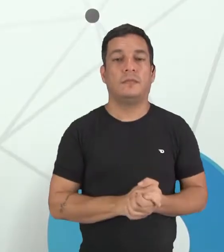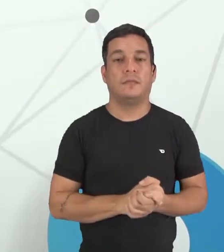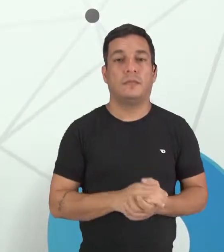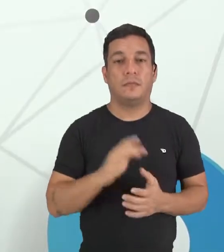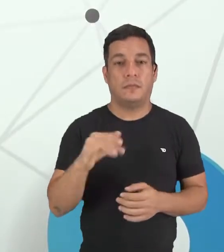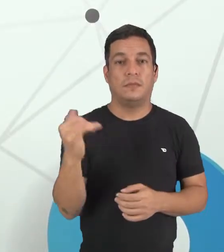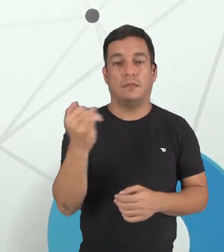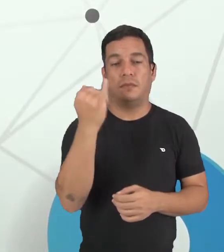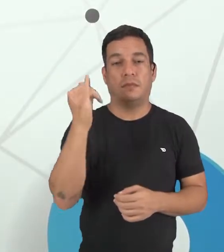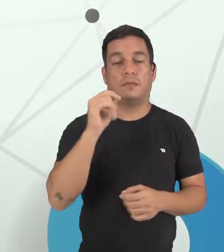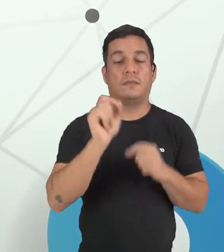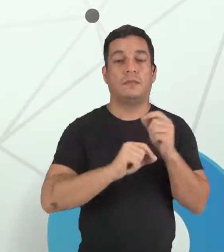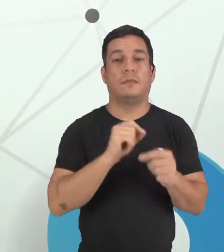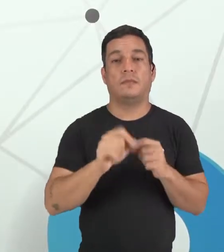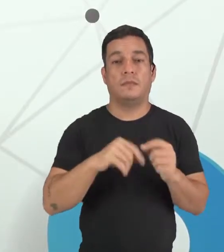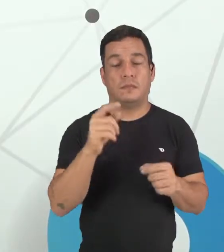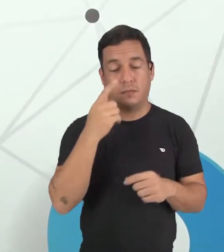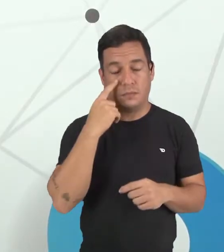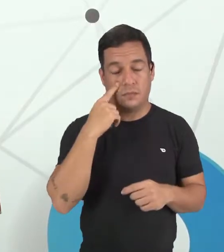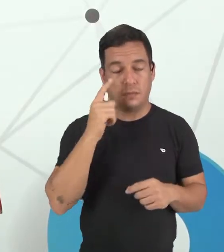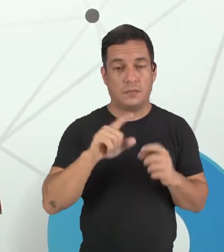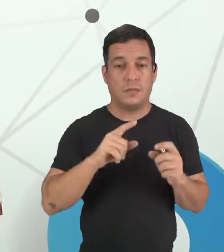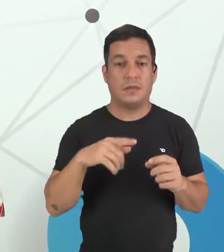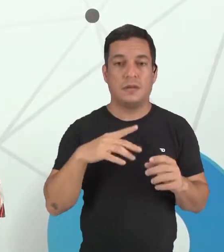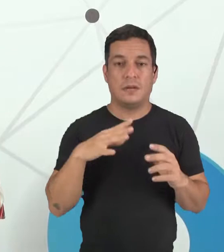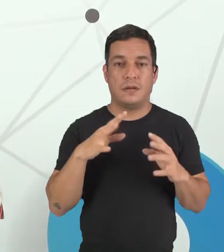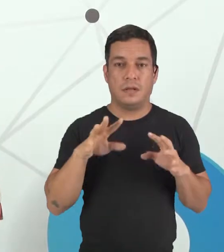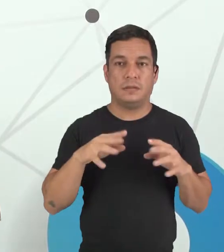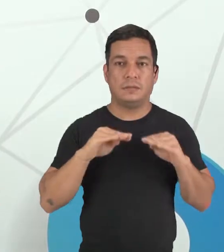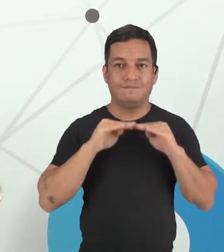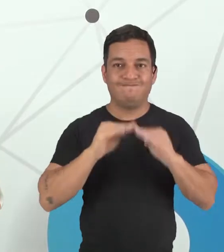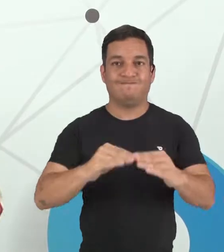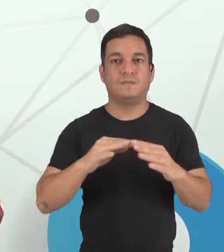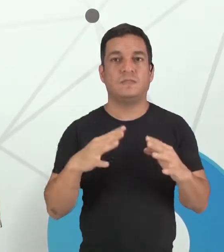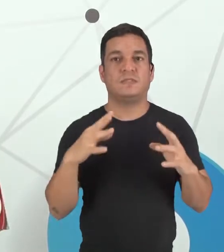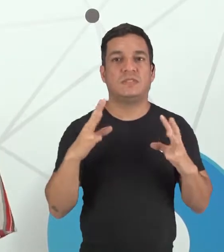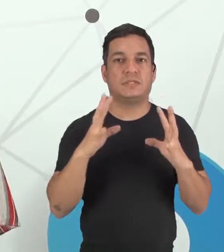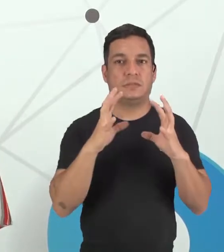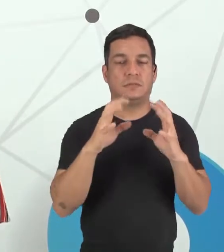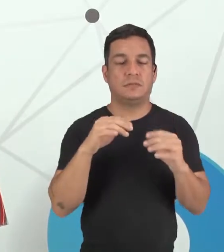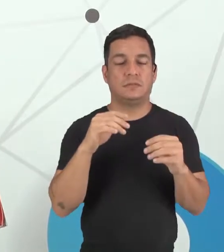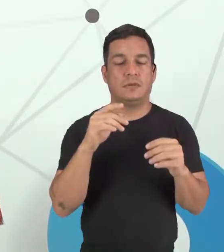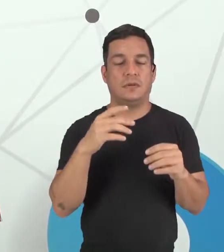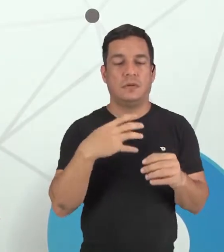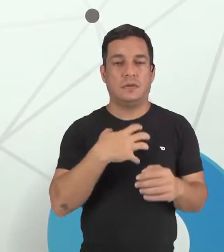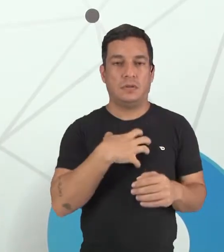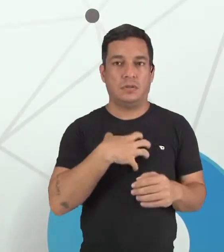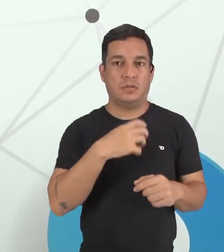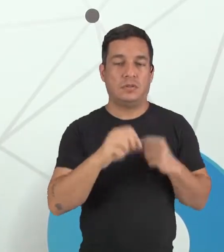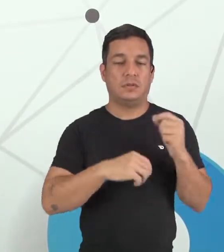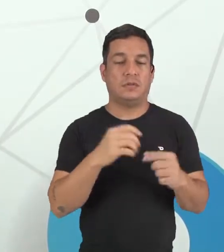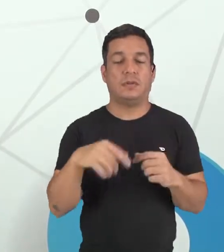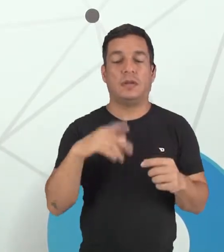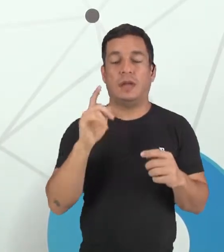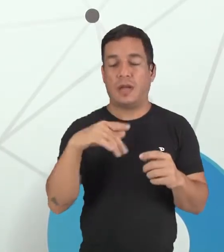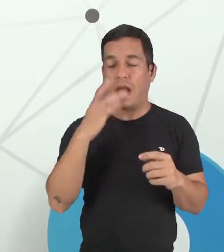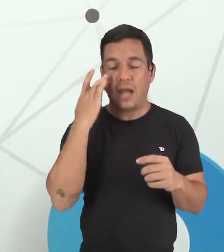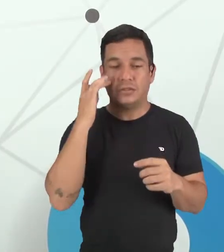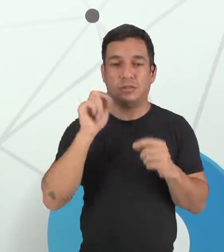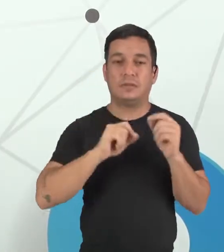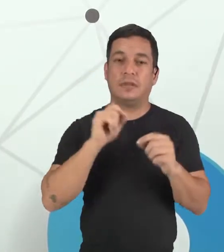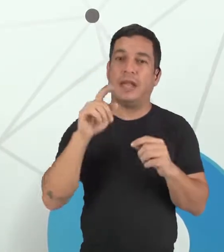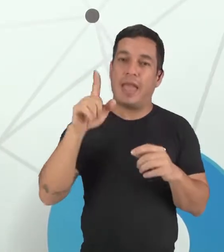importante reforçar que a agressão física ela não é o início da violência. Muitas pessoas se deparam com a agressão física e acham